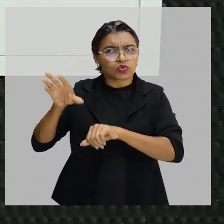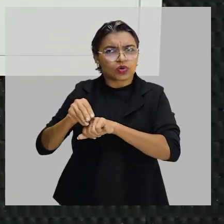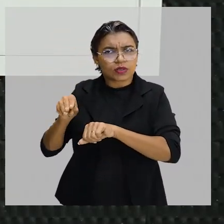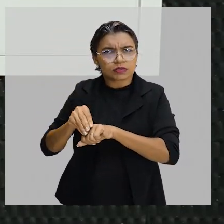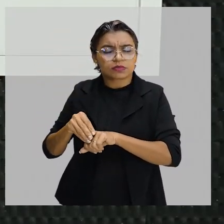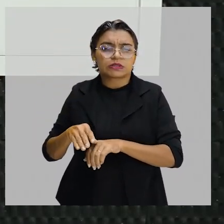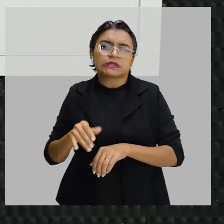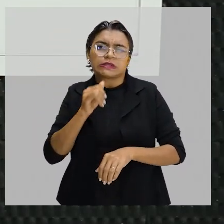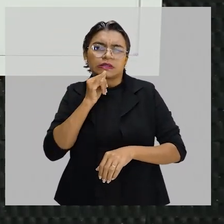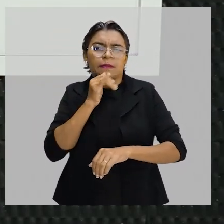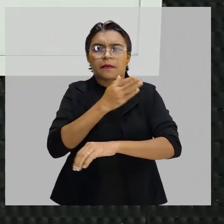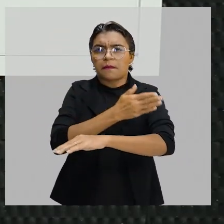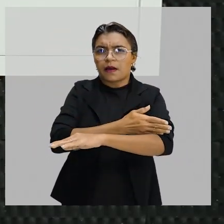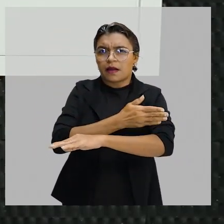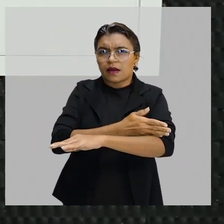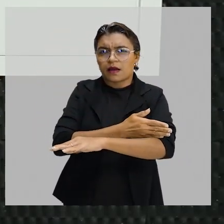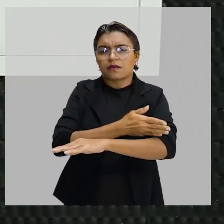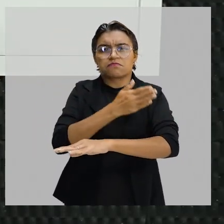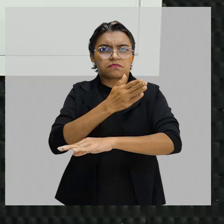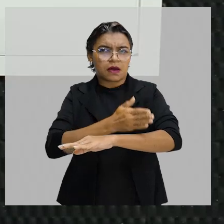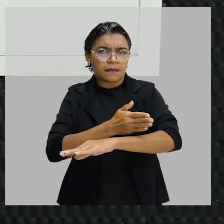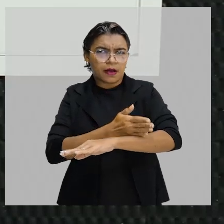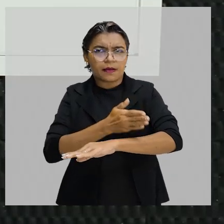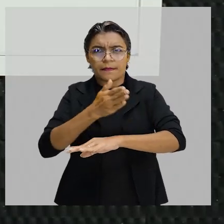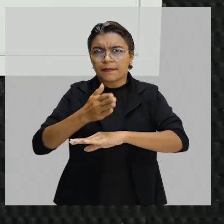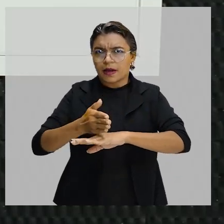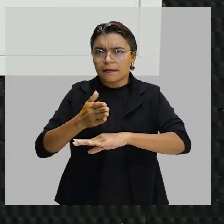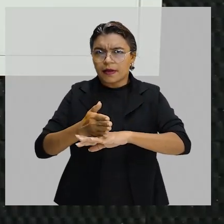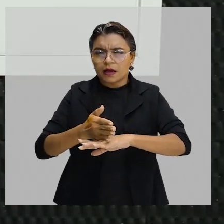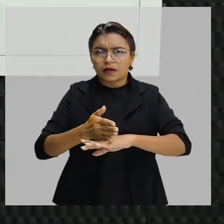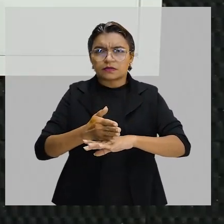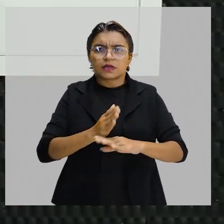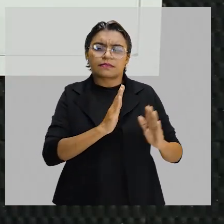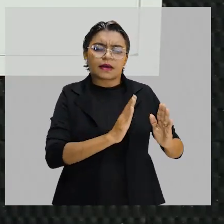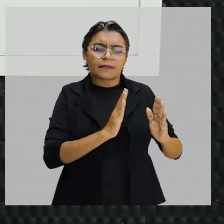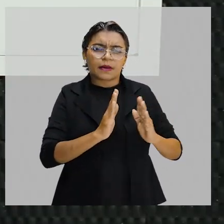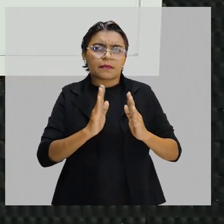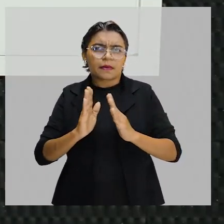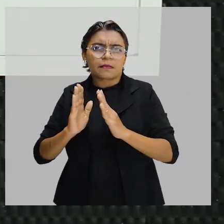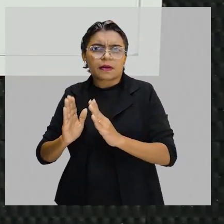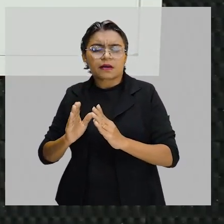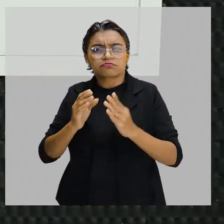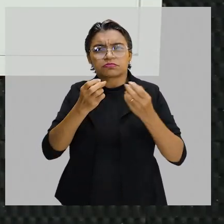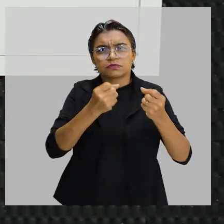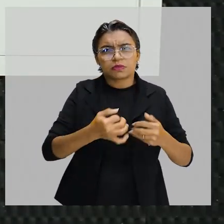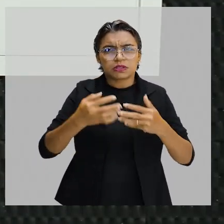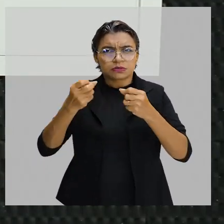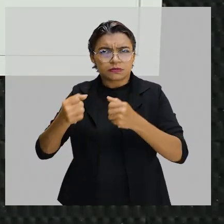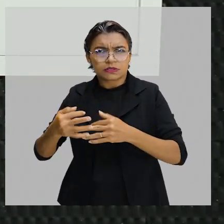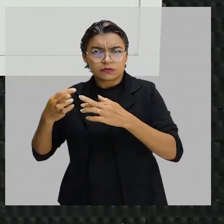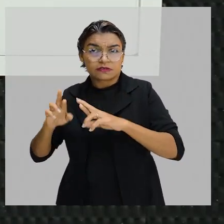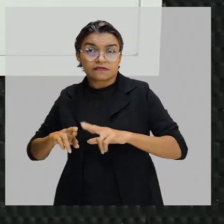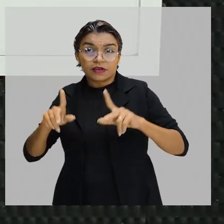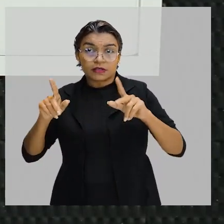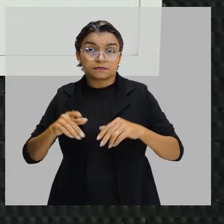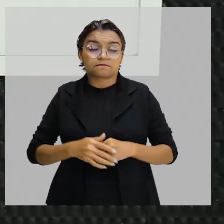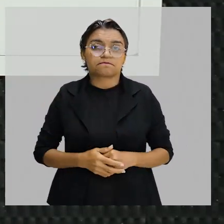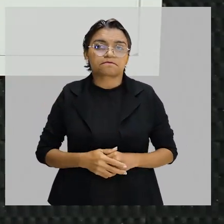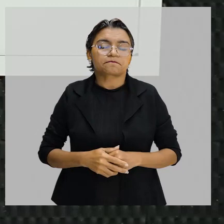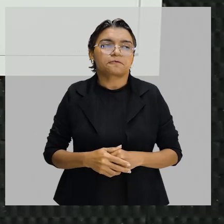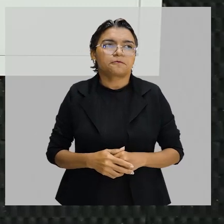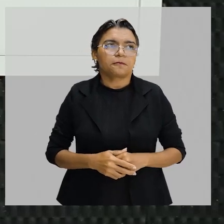a antiguidade tratando de um jeito, o mundo medieval, o mundo moderno e o contemporâneo hoje, tá? Mas nós sabemos muito